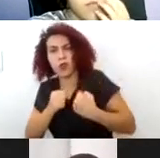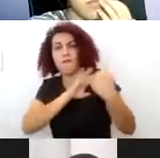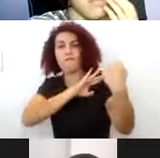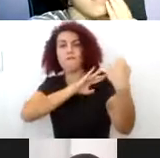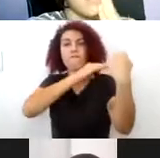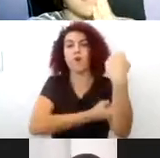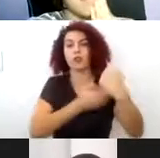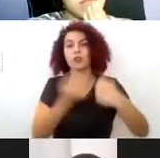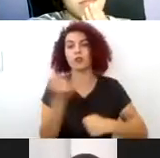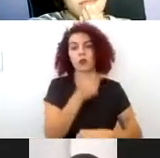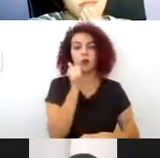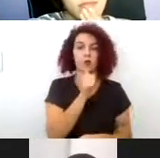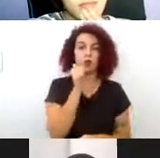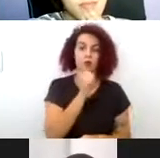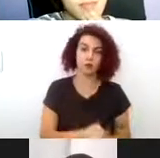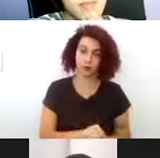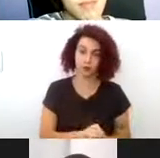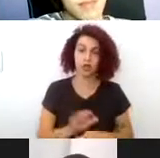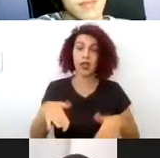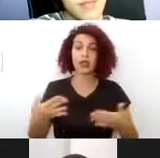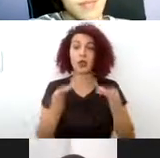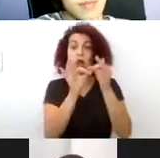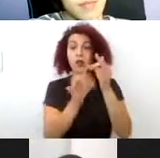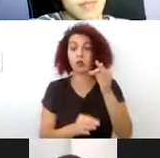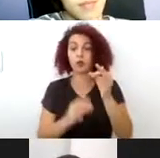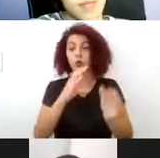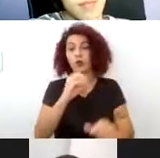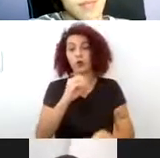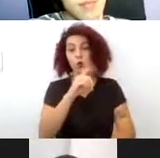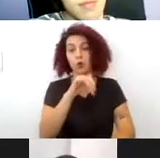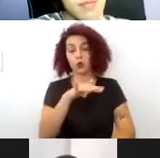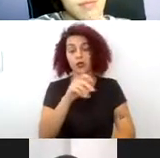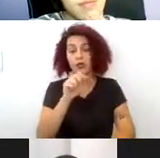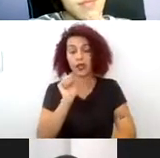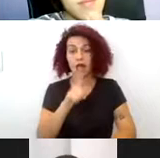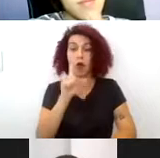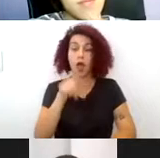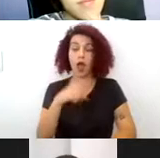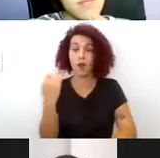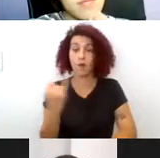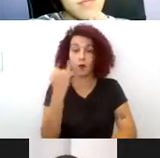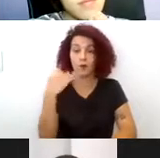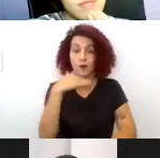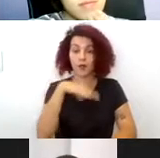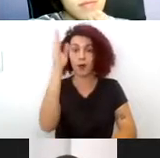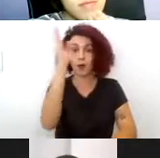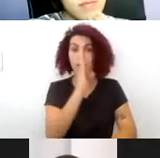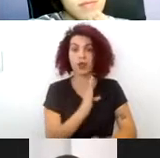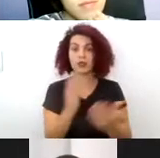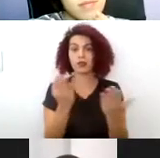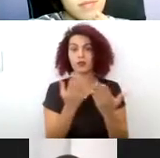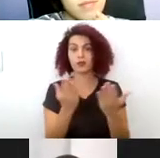do que as mulheres então a estrutura Colonial vai ser o divisor de águas para a nossa pro nosso entendimento de Brasil